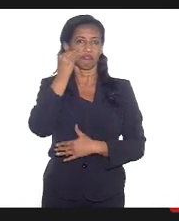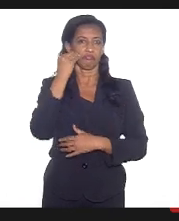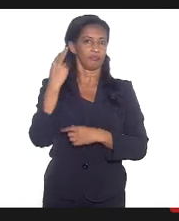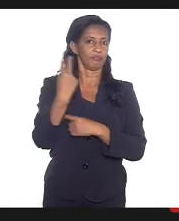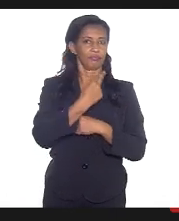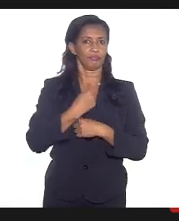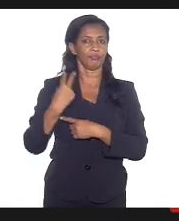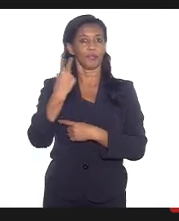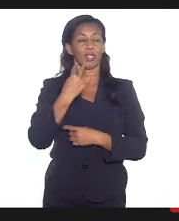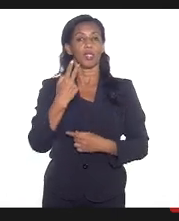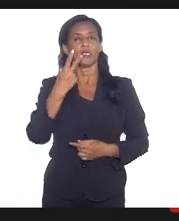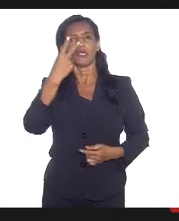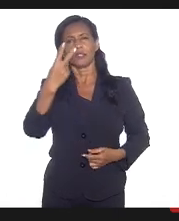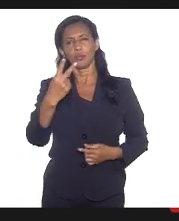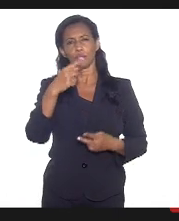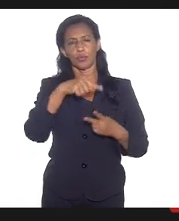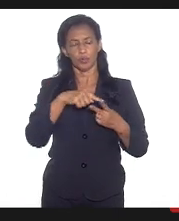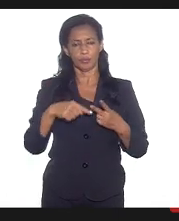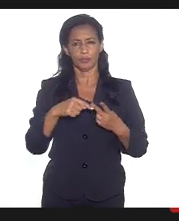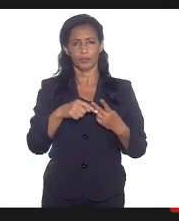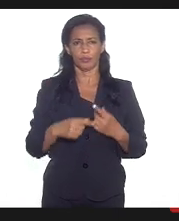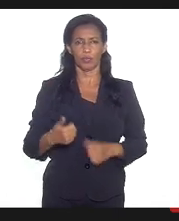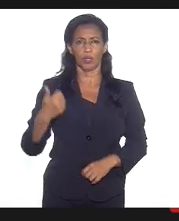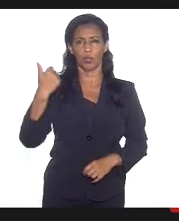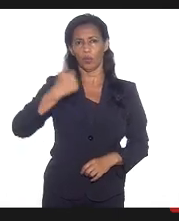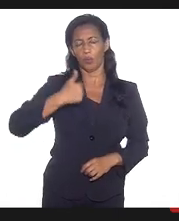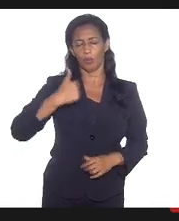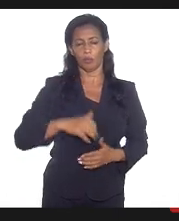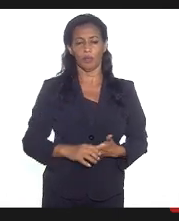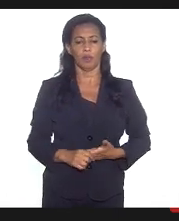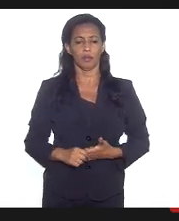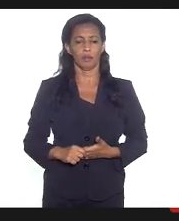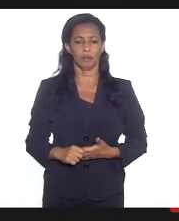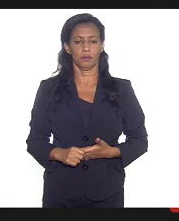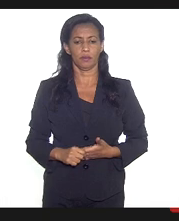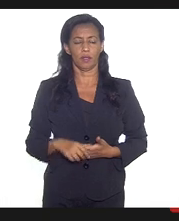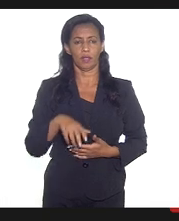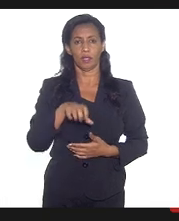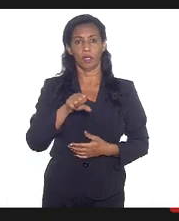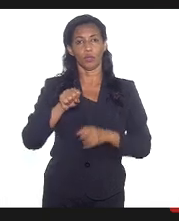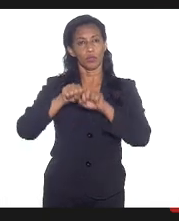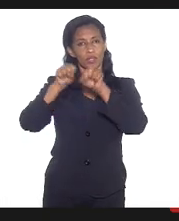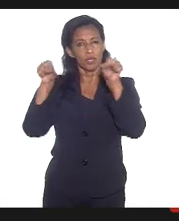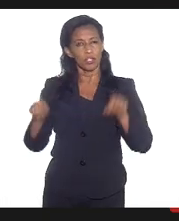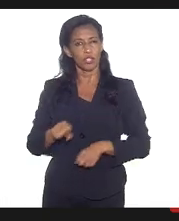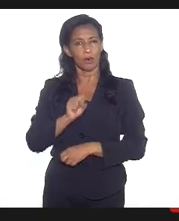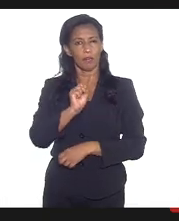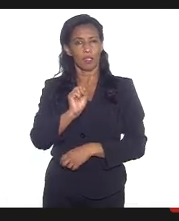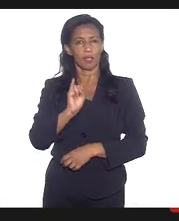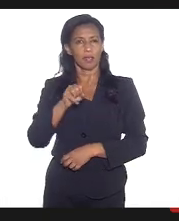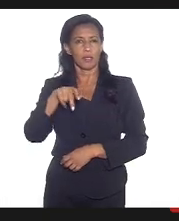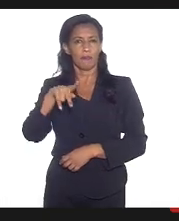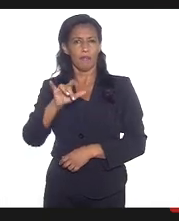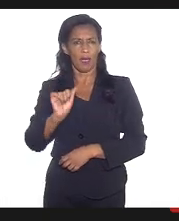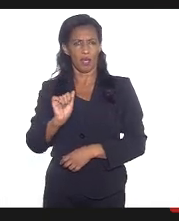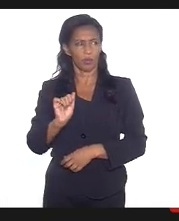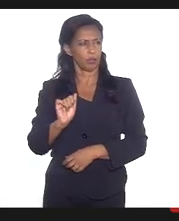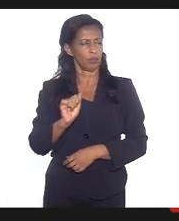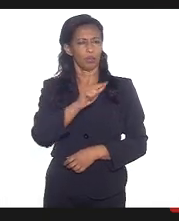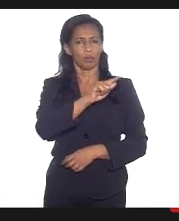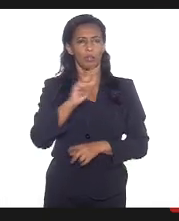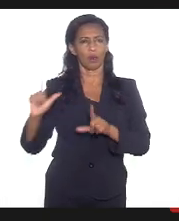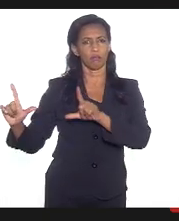São duas questões, deputado. Uma é em relação àquele sistema Cipetro, que na apresentação do